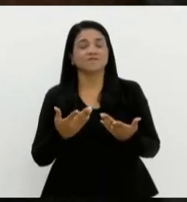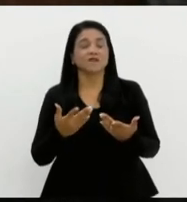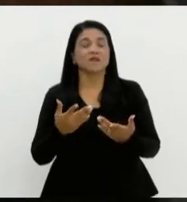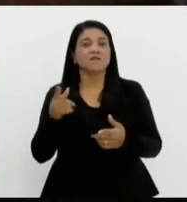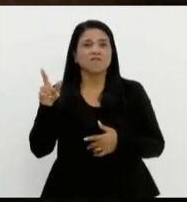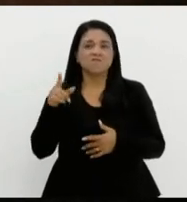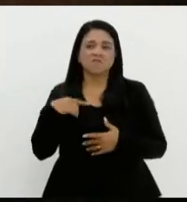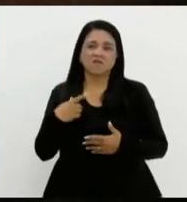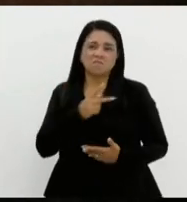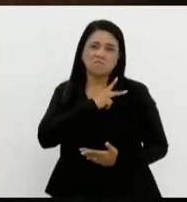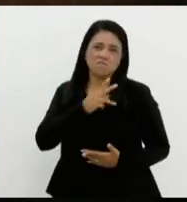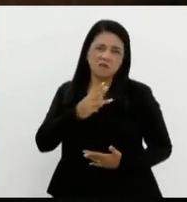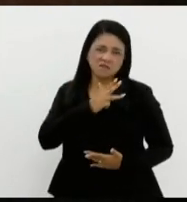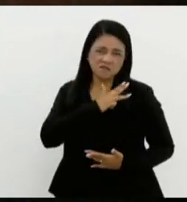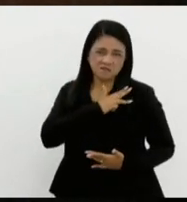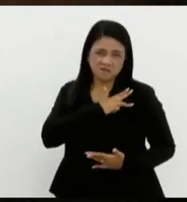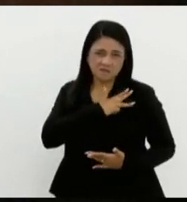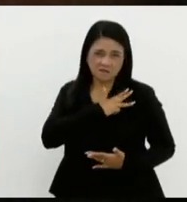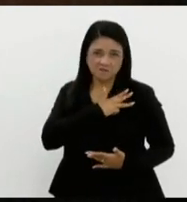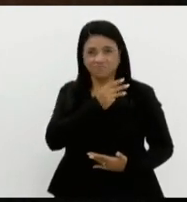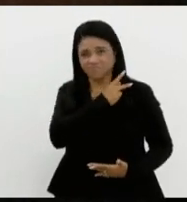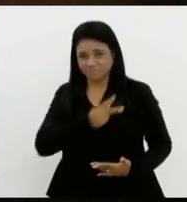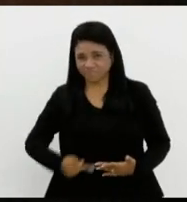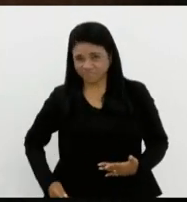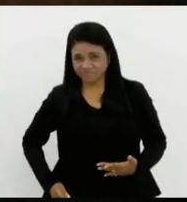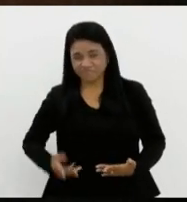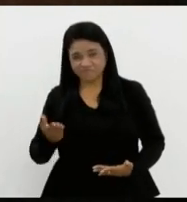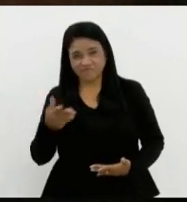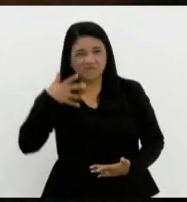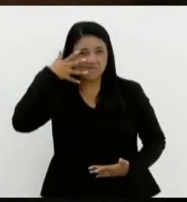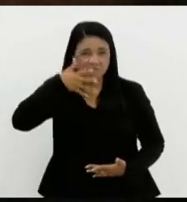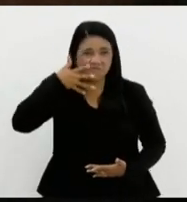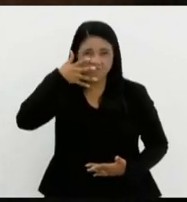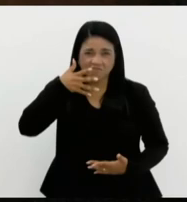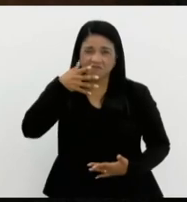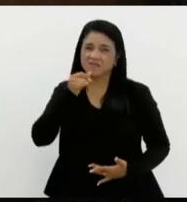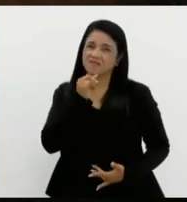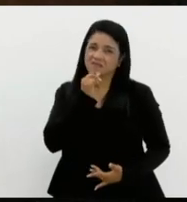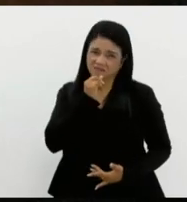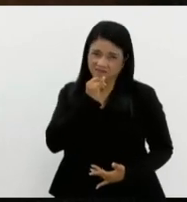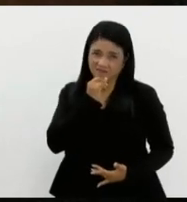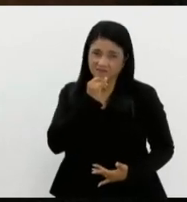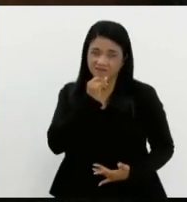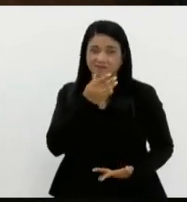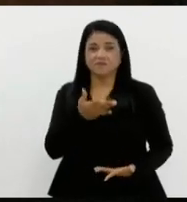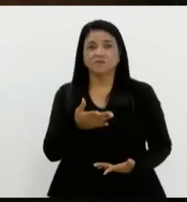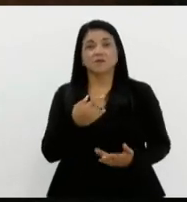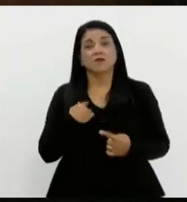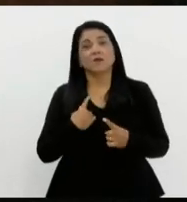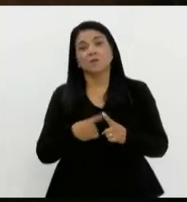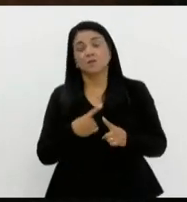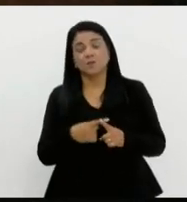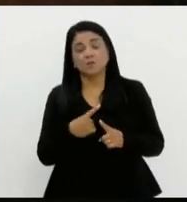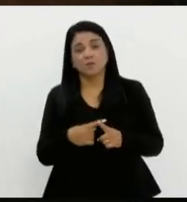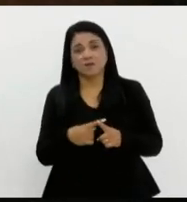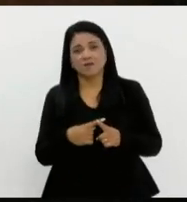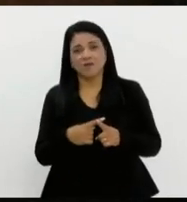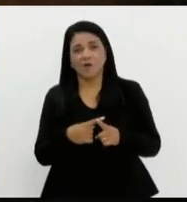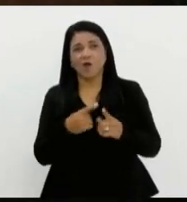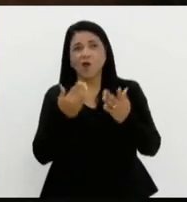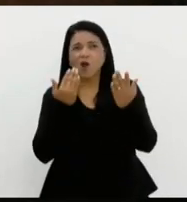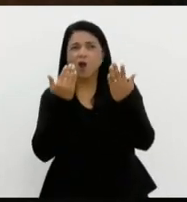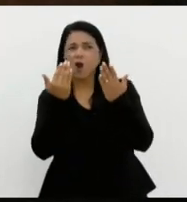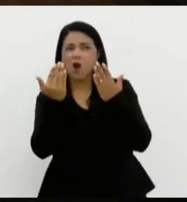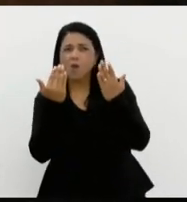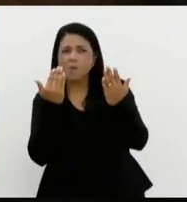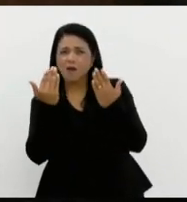presidente Luiz Inácio Lula da Silva. Eu digo que infeliz, porque não dá para fazer comparação